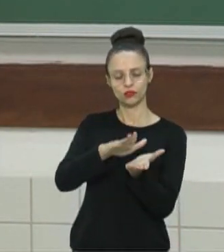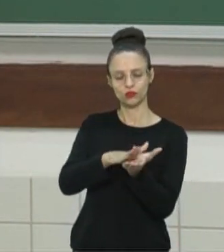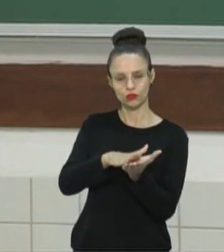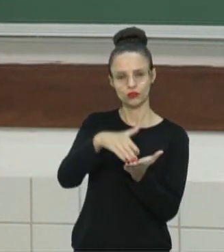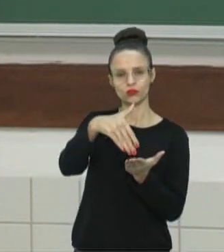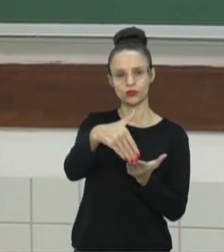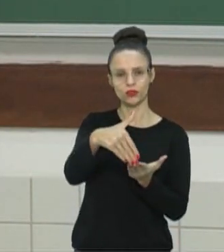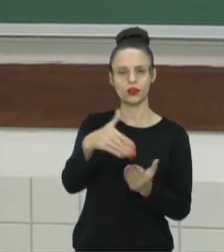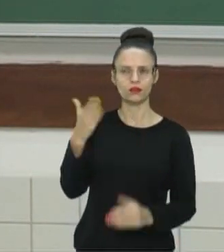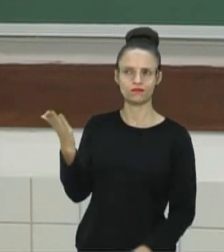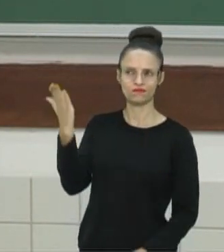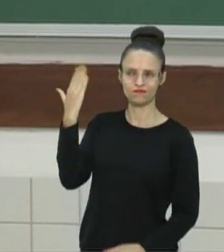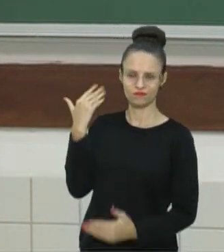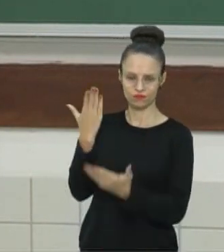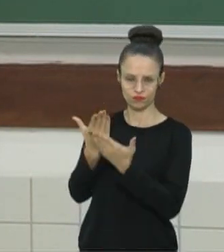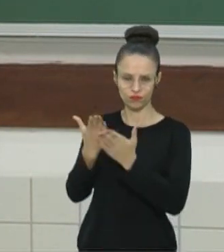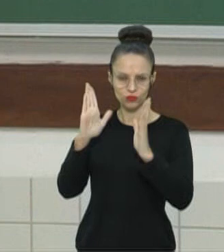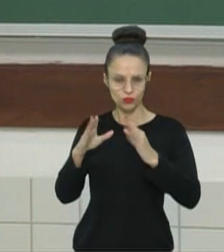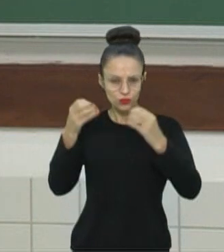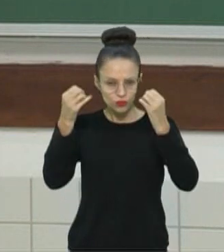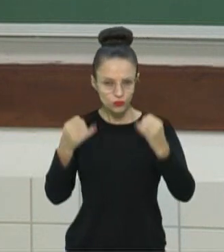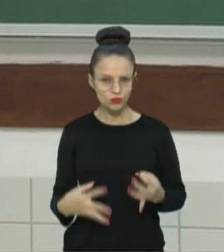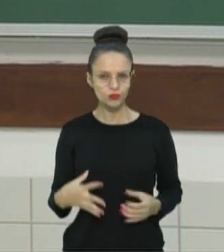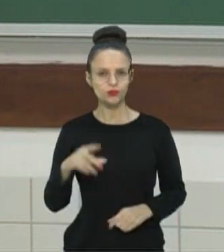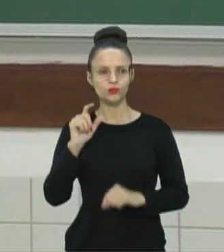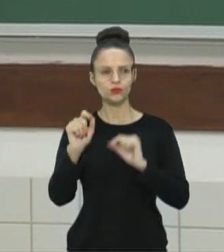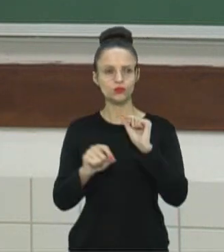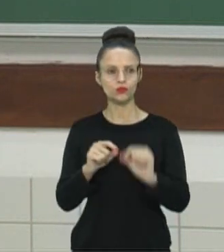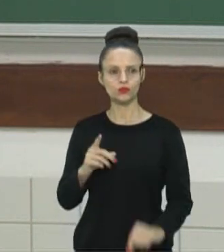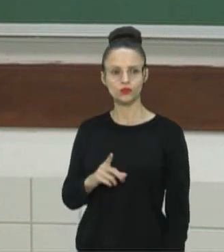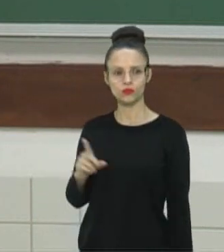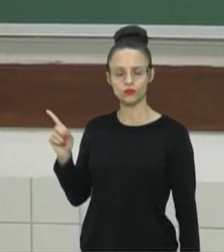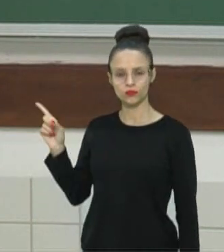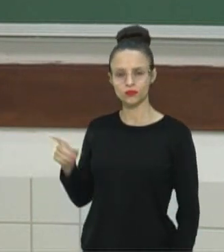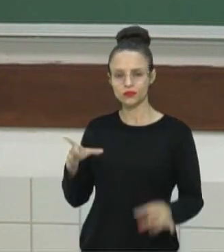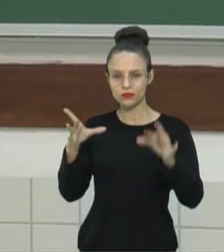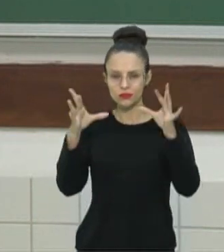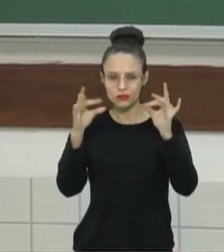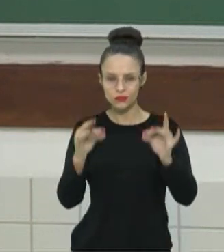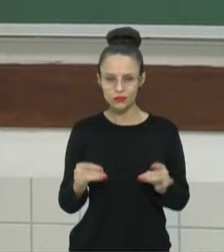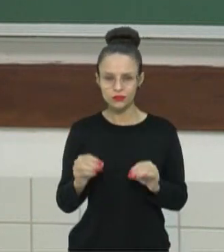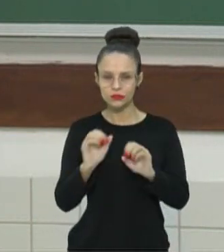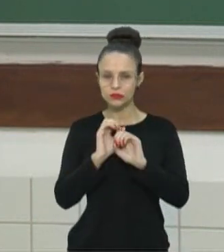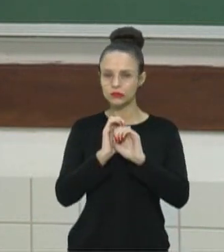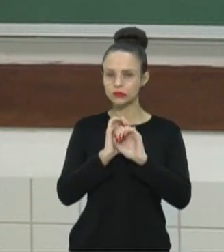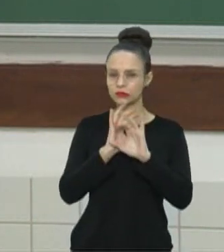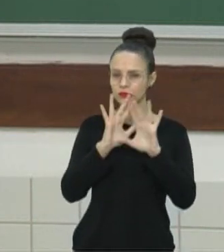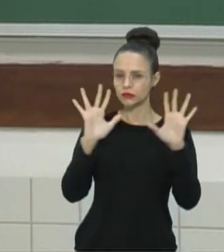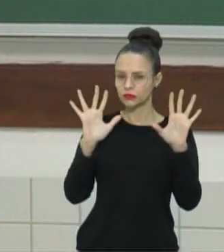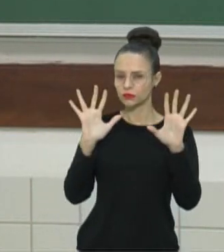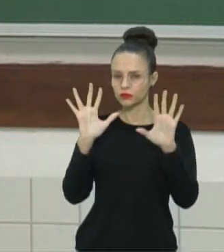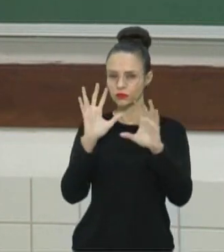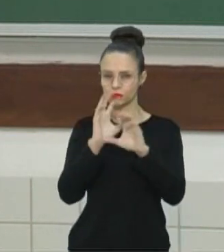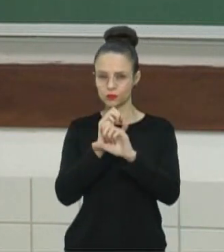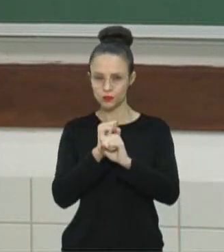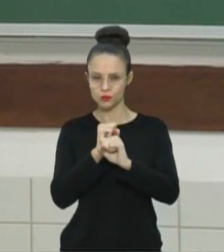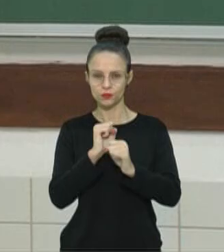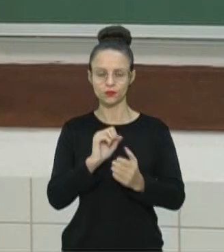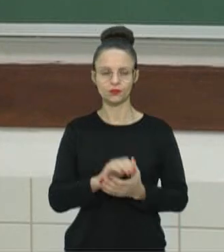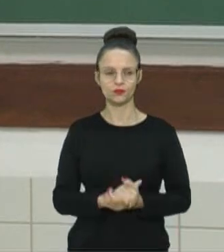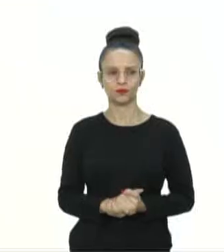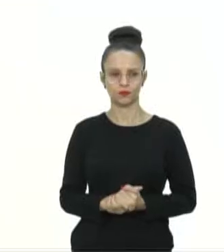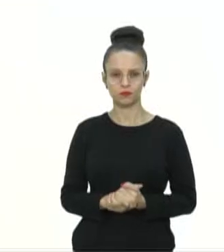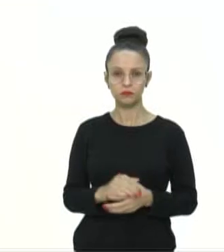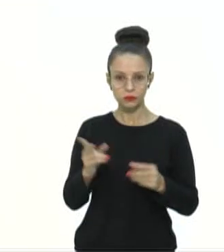nas aulas anteriores. Então, aqui é a delicadeza do claro e o escuro.